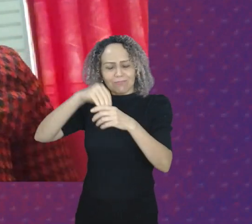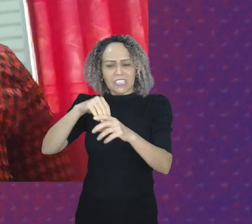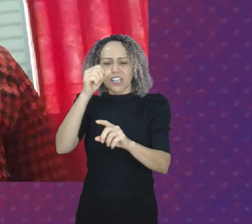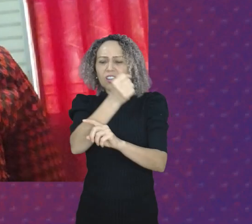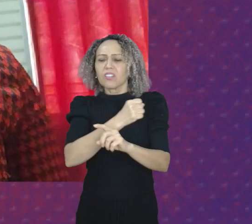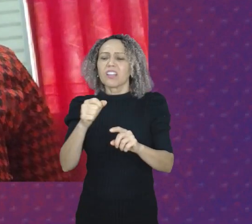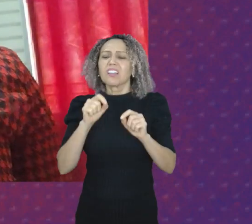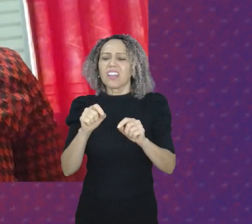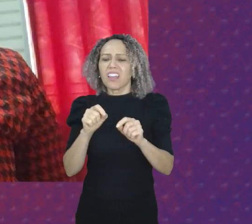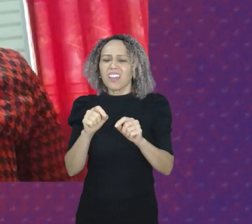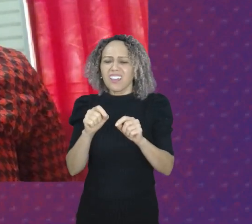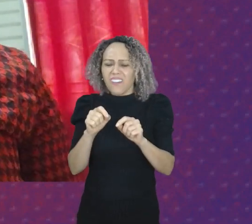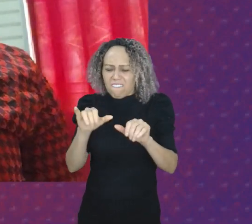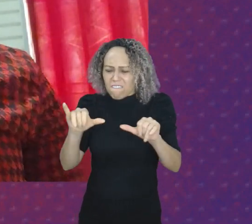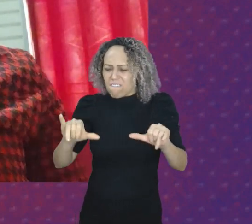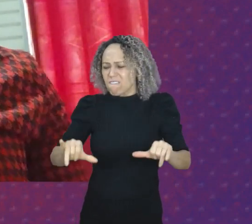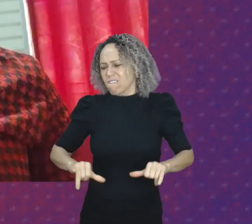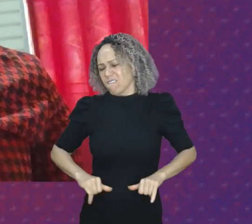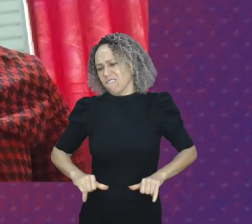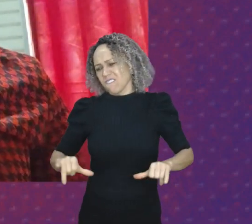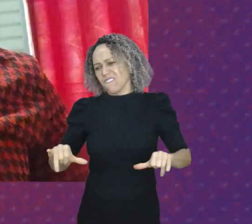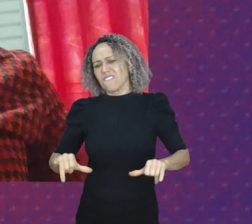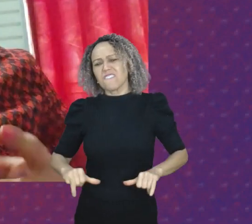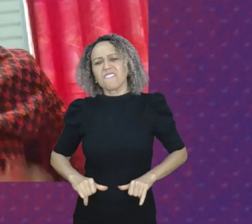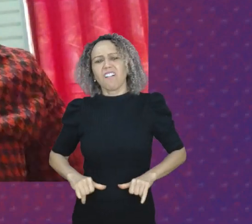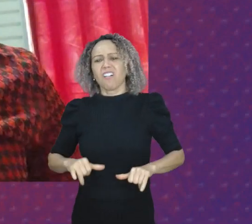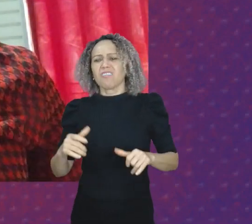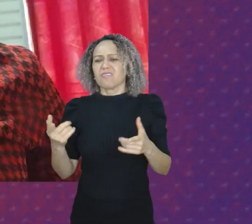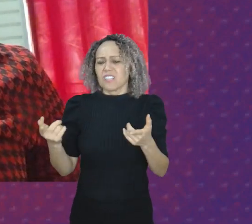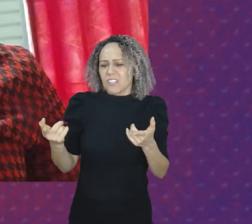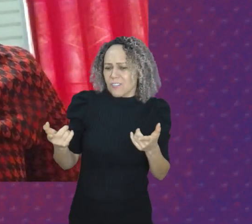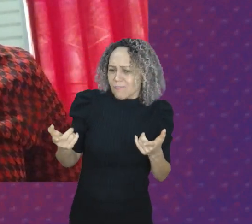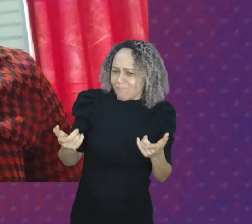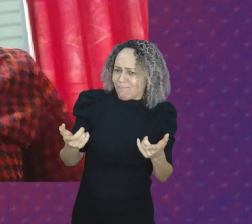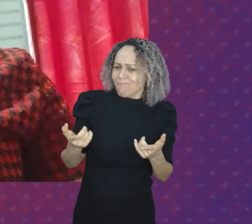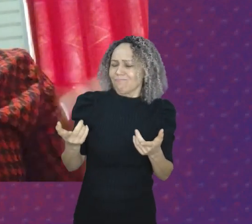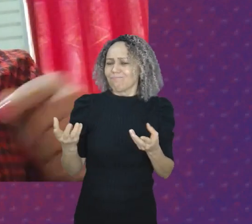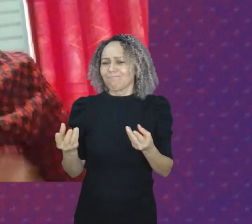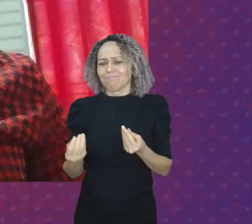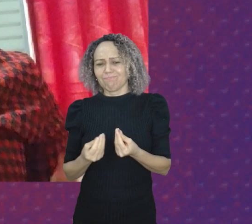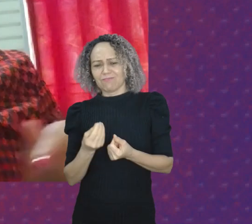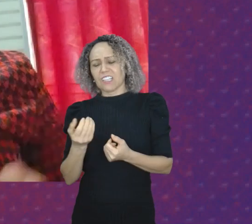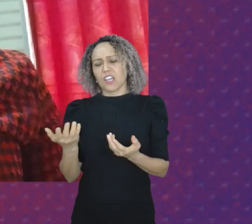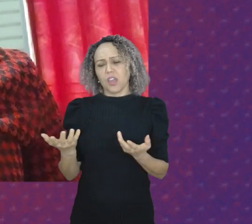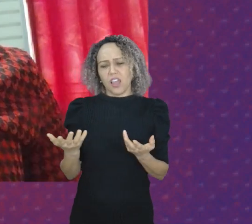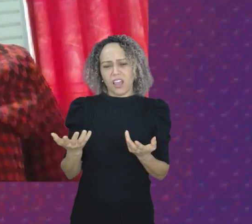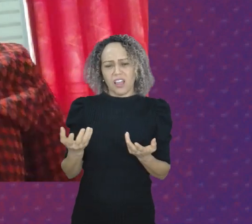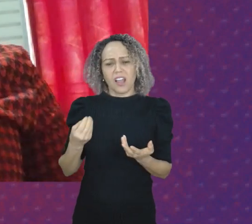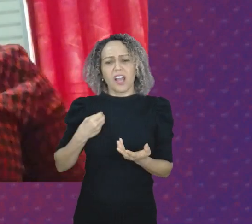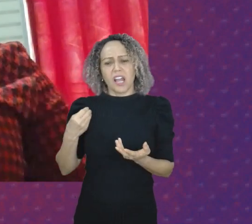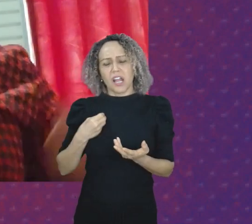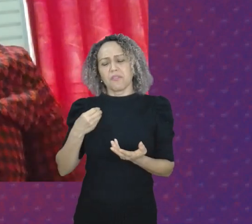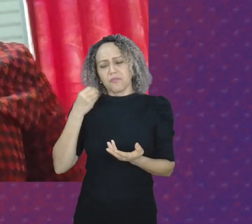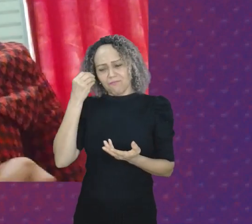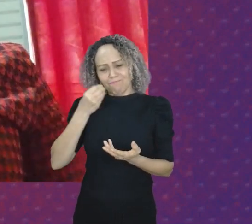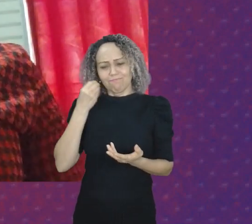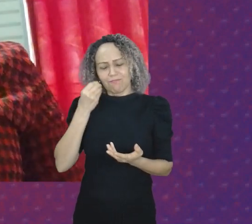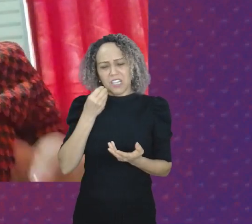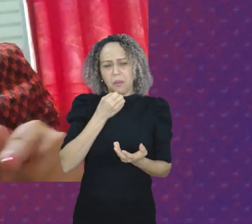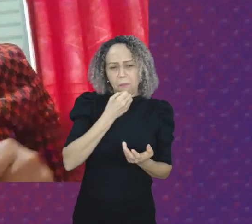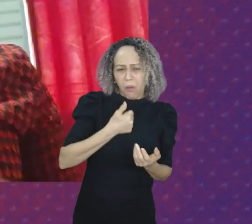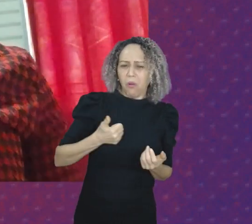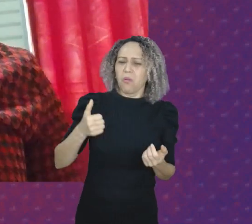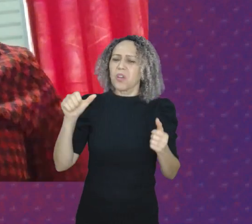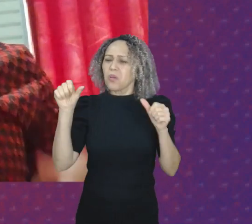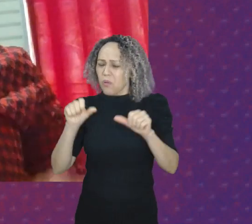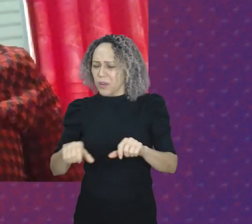a dor e a delícia de ser o que é. Veja só, para a gente chegar nesse ponto focal, a gente tem que ver toda a trajetória que perpassa